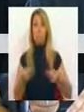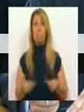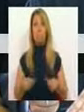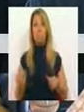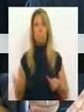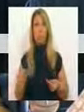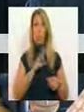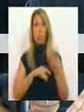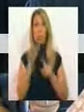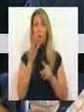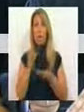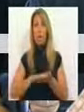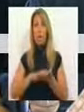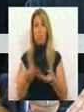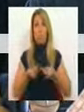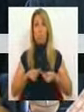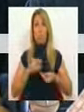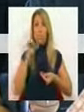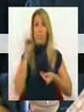seus deputados. Por isso é de nós também